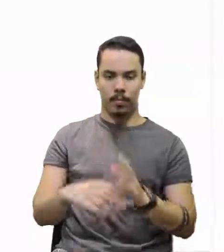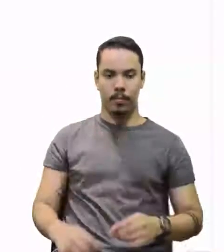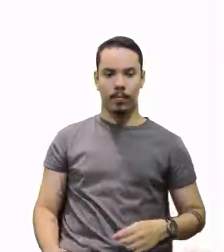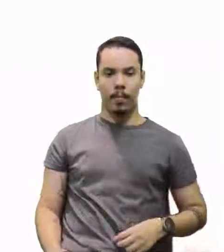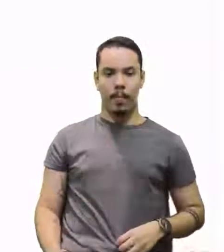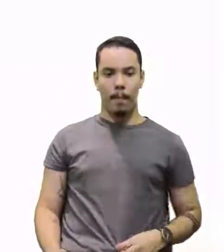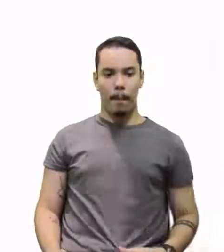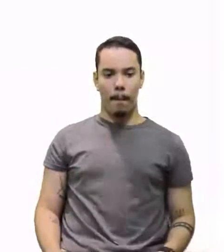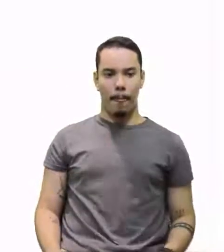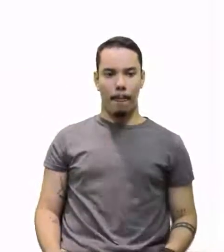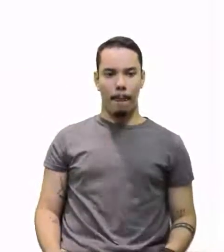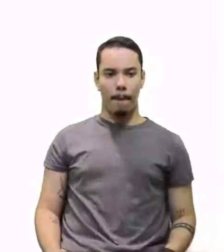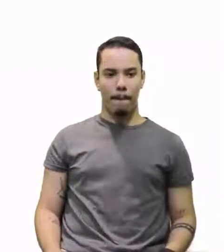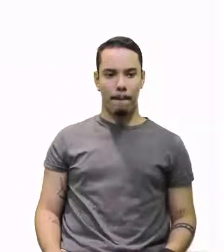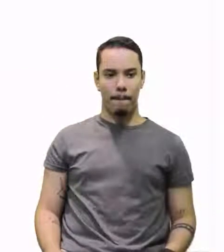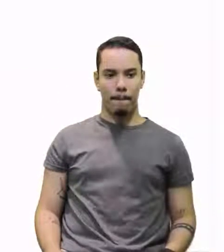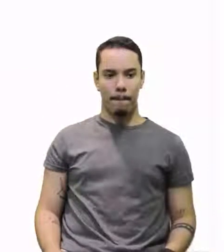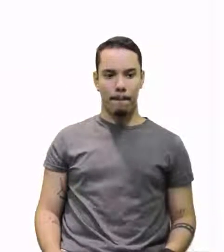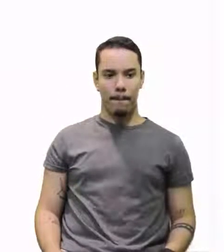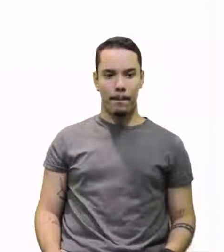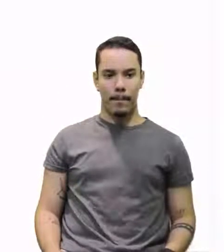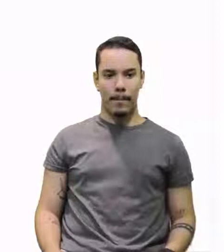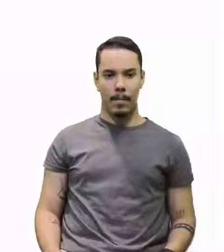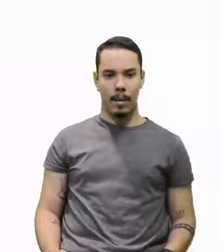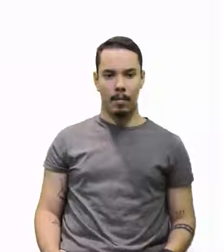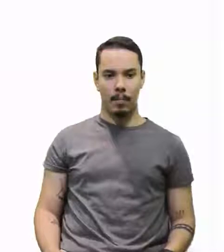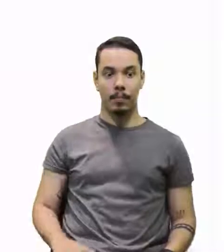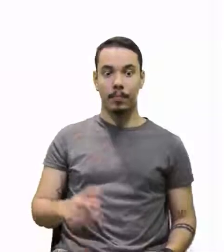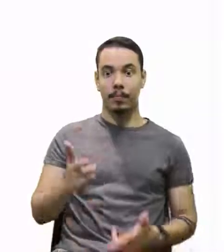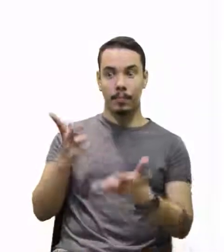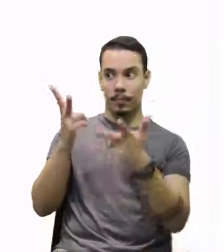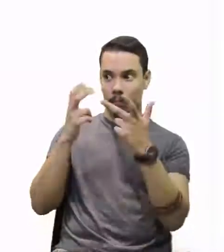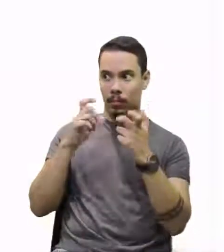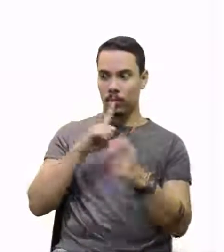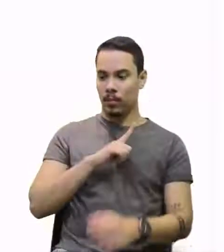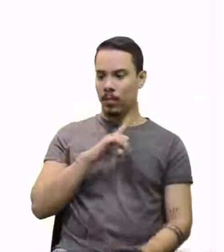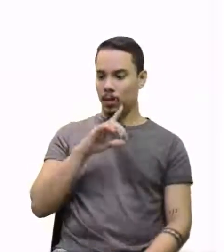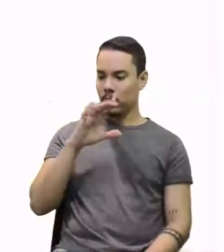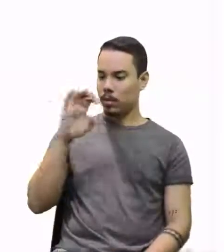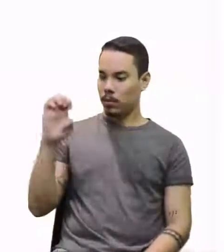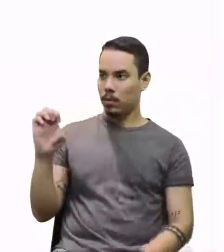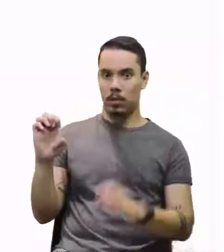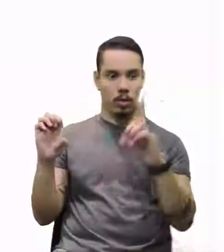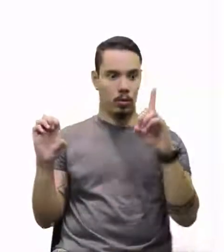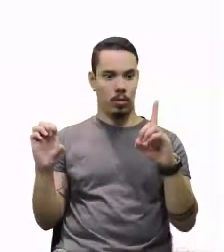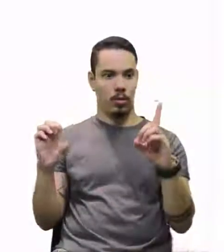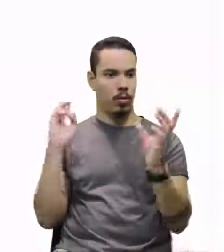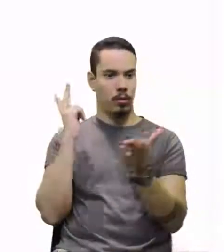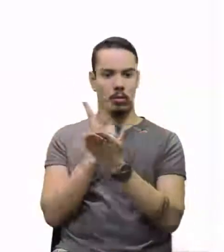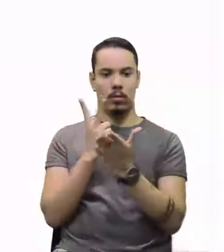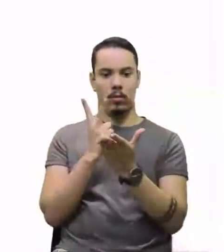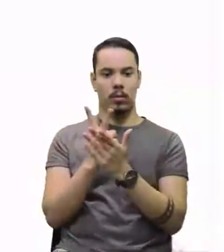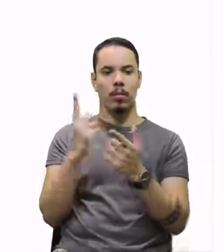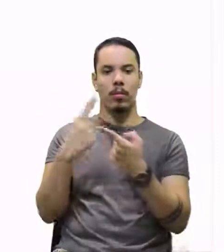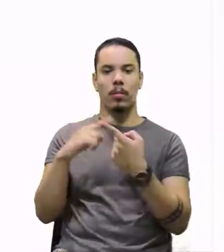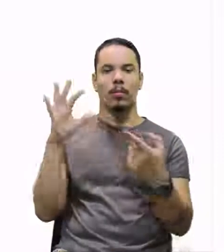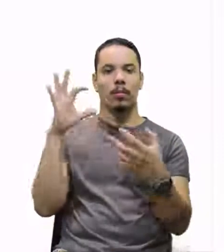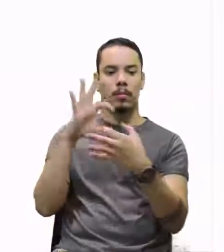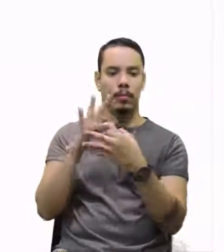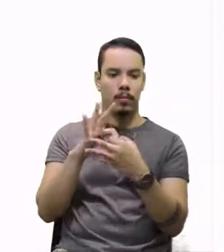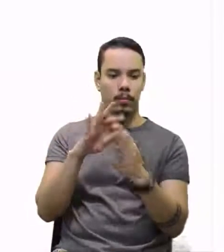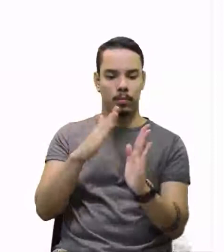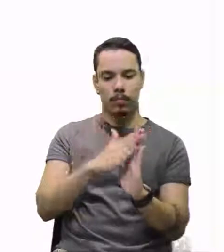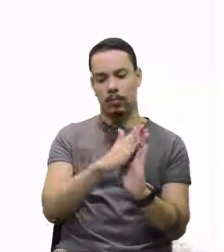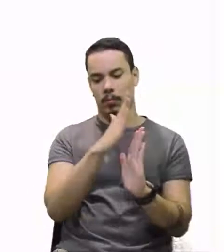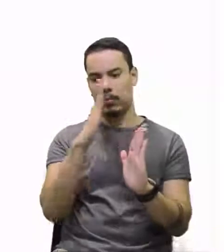Então, nós temos aqui à esquerda e o outro à direita, tá? É ligado aos terminais por parafuso da esquerda